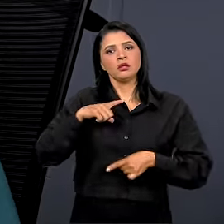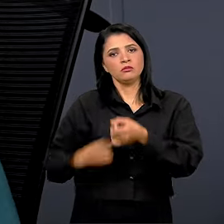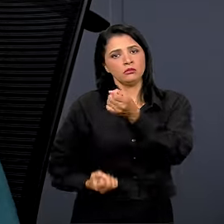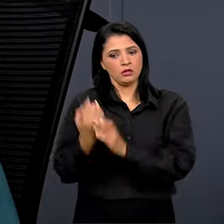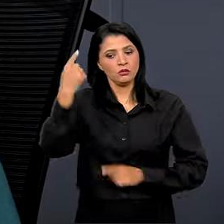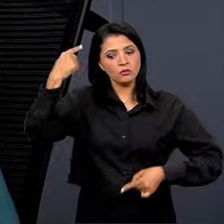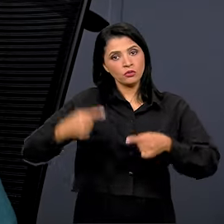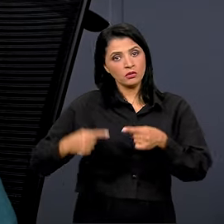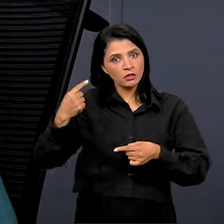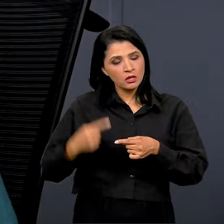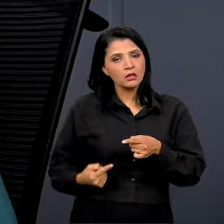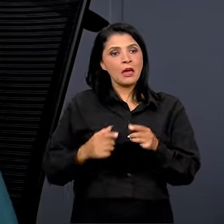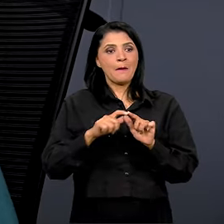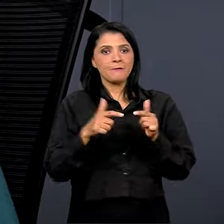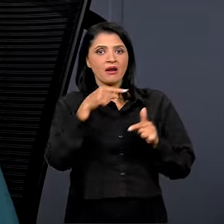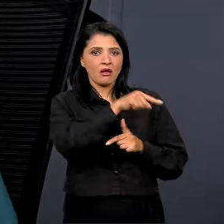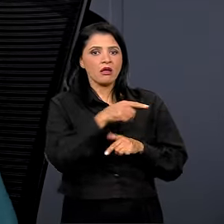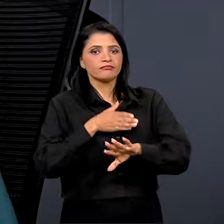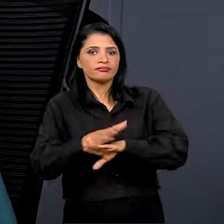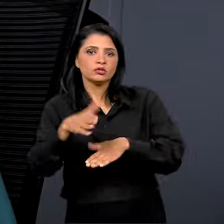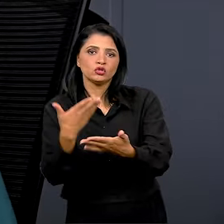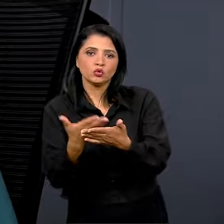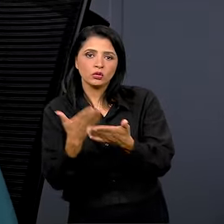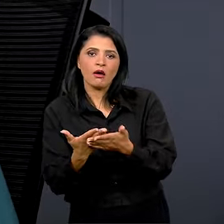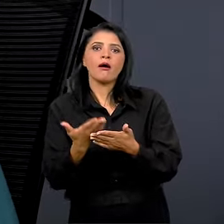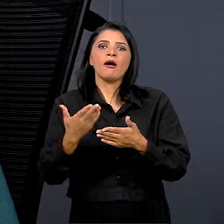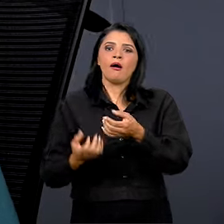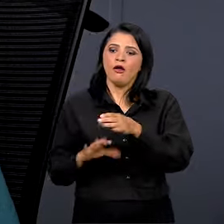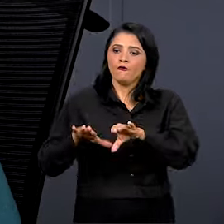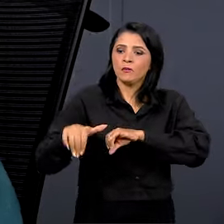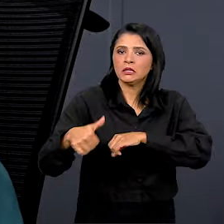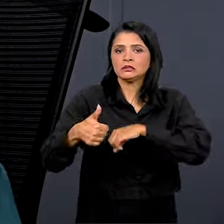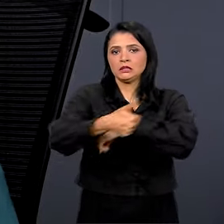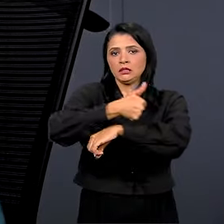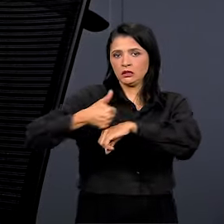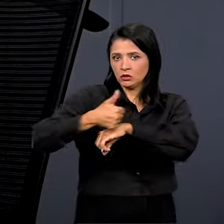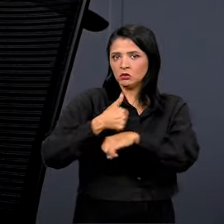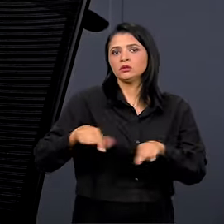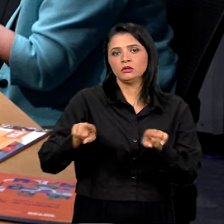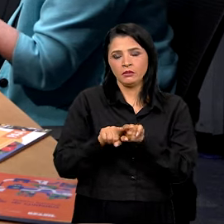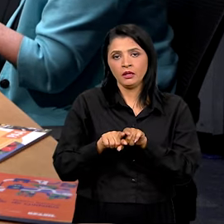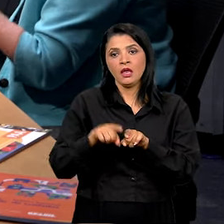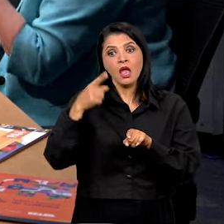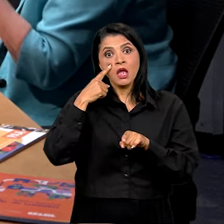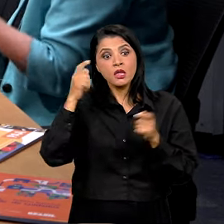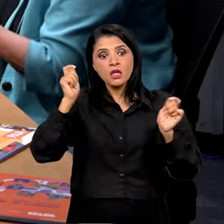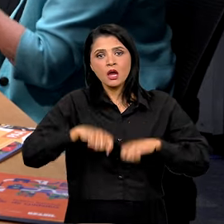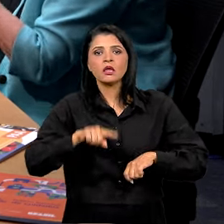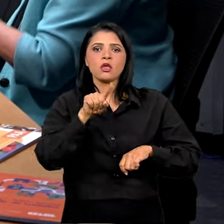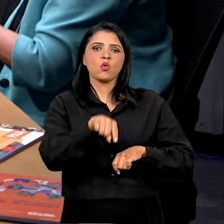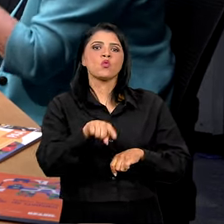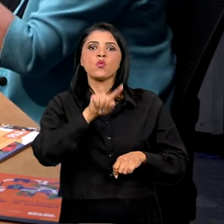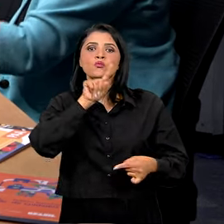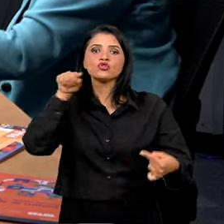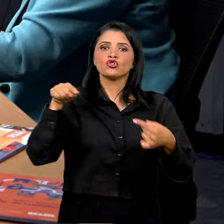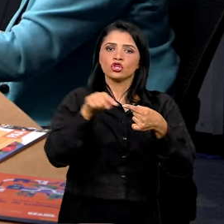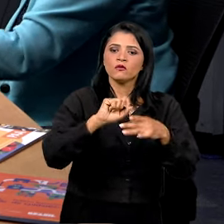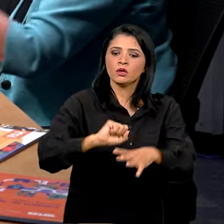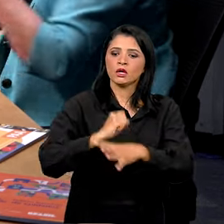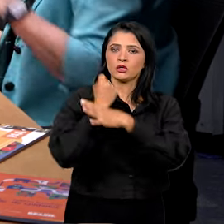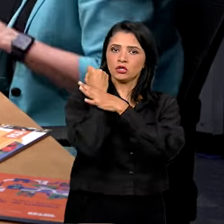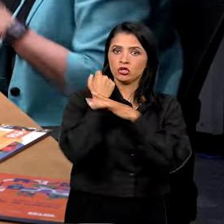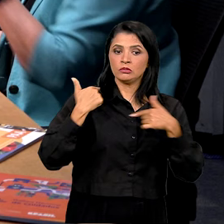exemplo de ampliação da escolaridade da formação profissional e o eixo aqui é tira o trabalho